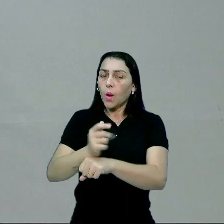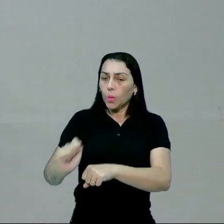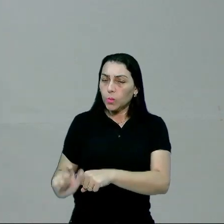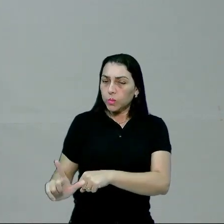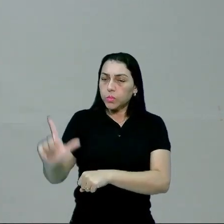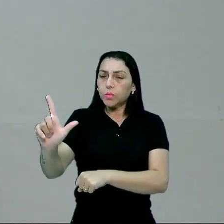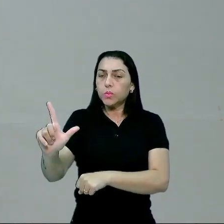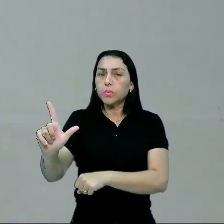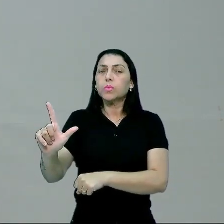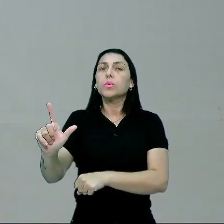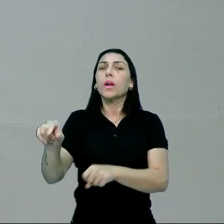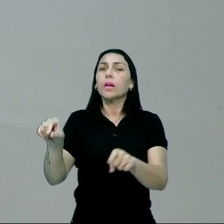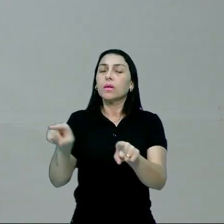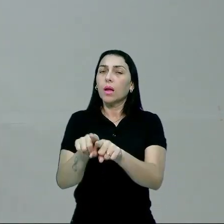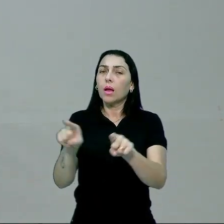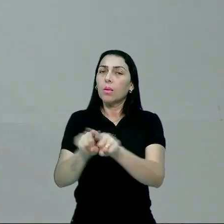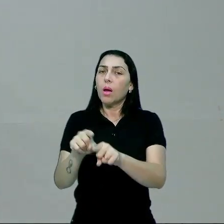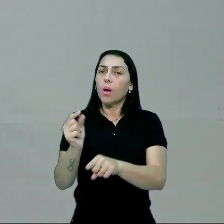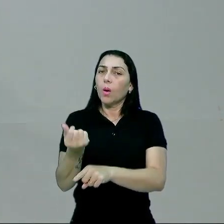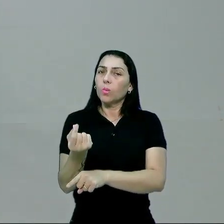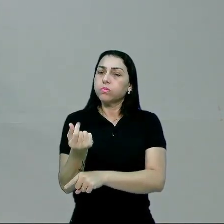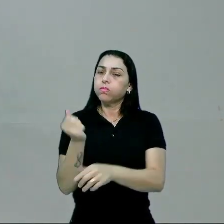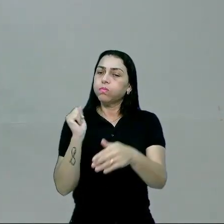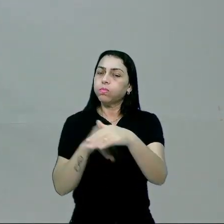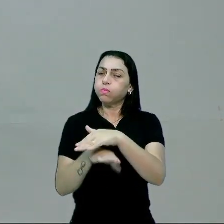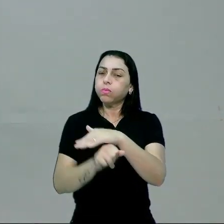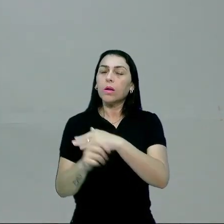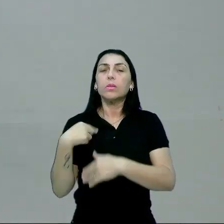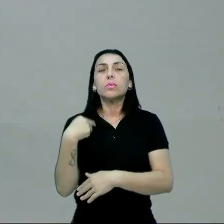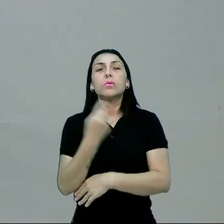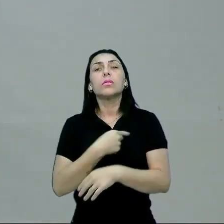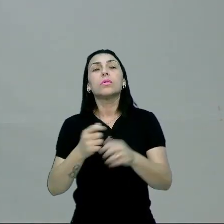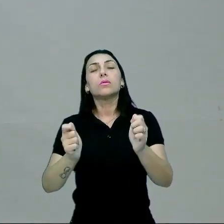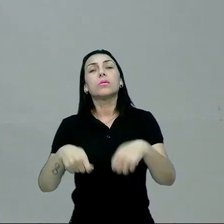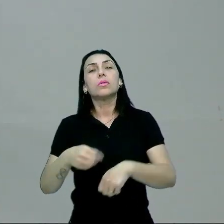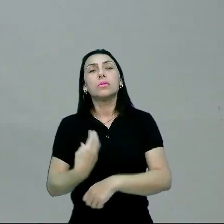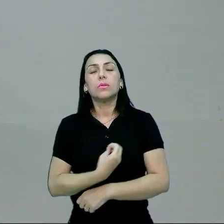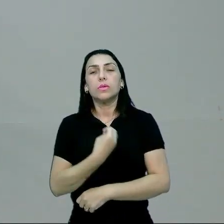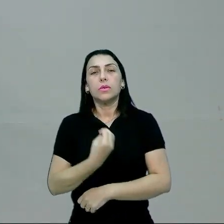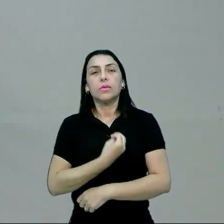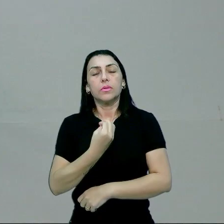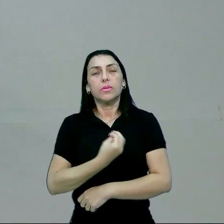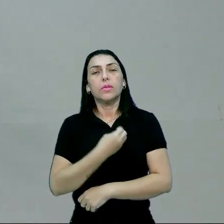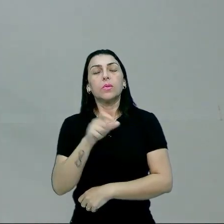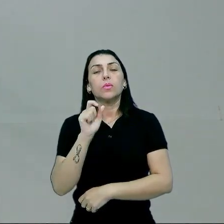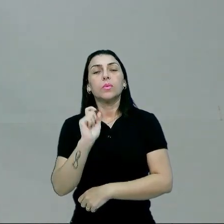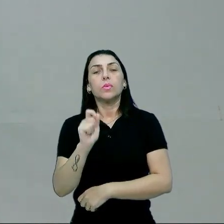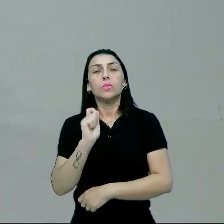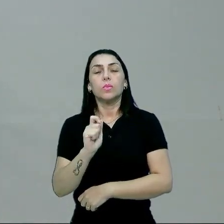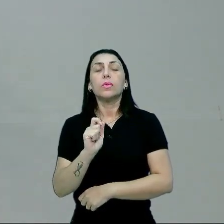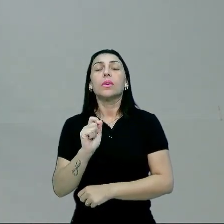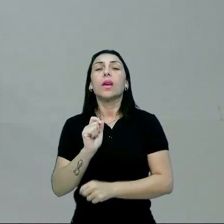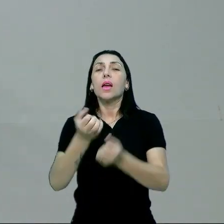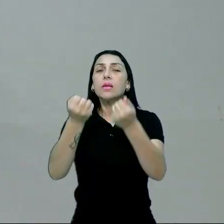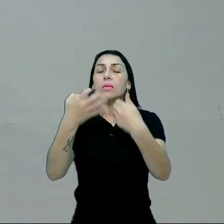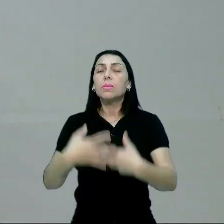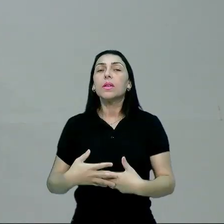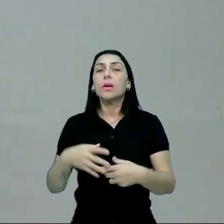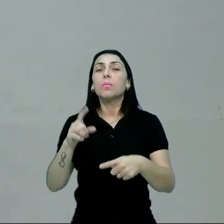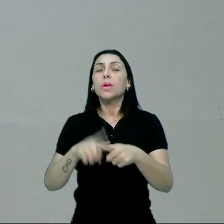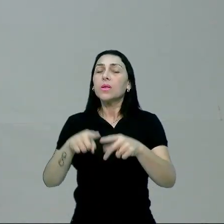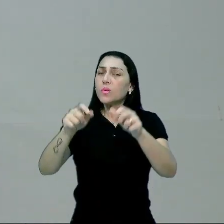lucro, é a geração do capital, então toda a nossa condição de vida, ela é determinada por